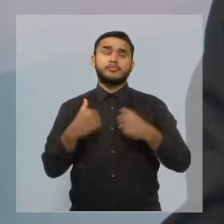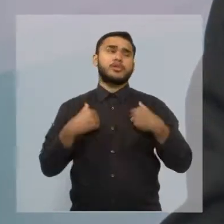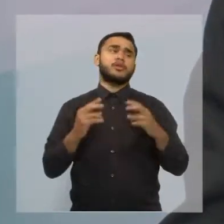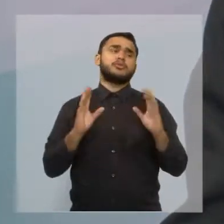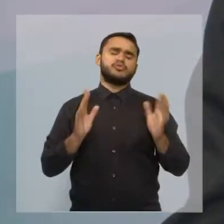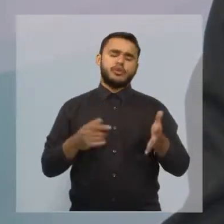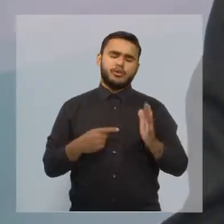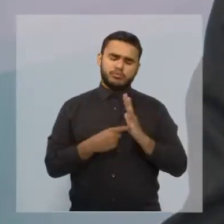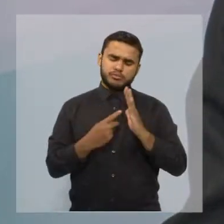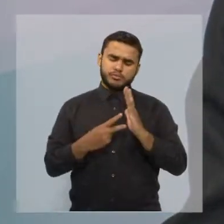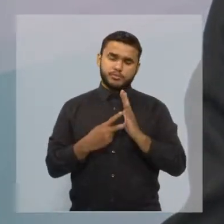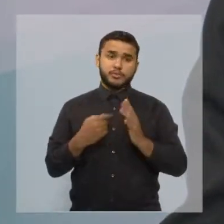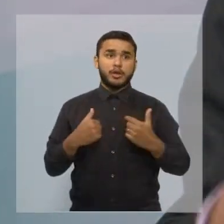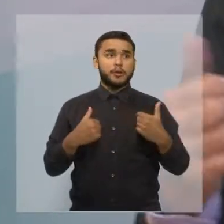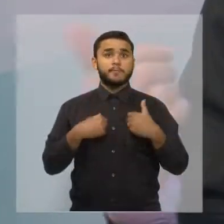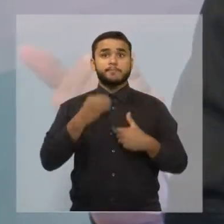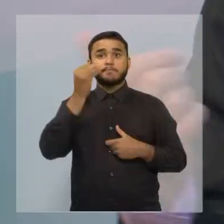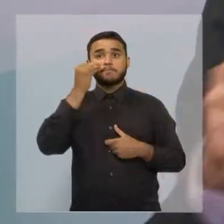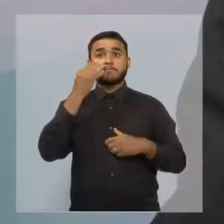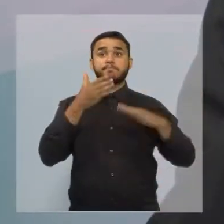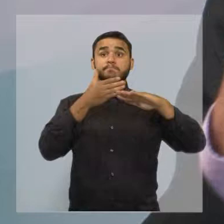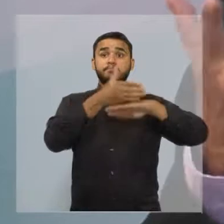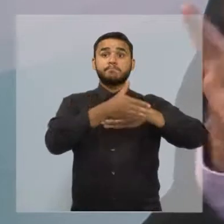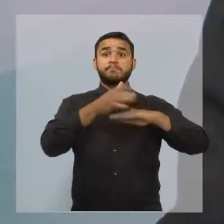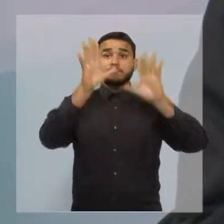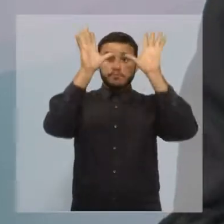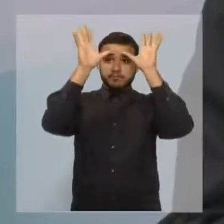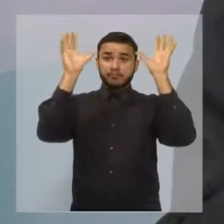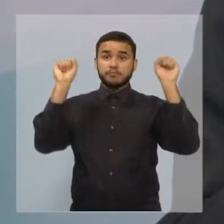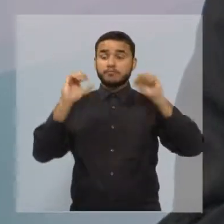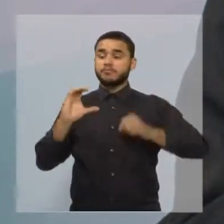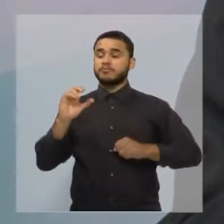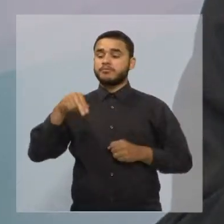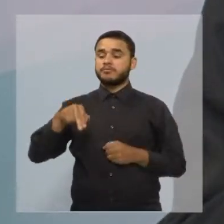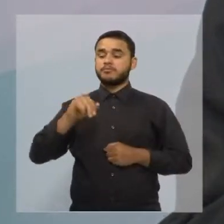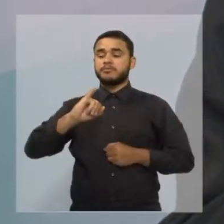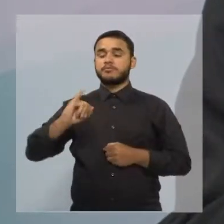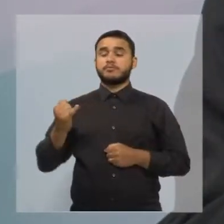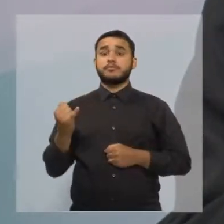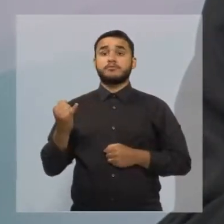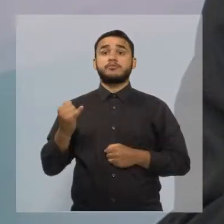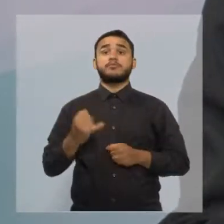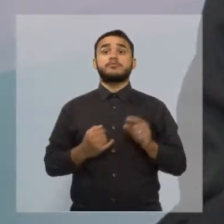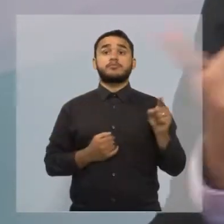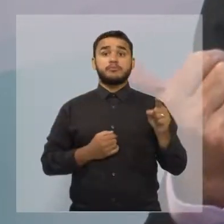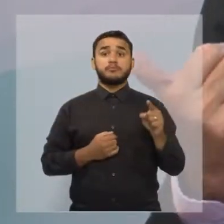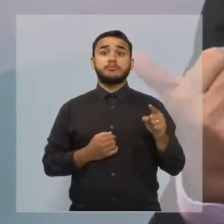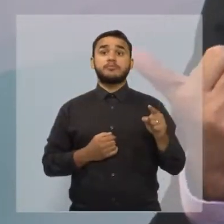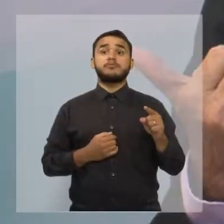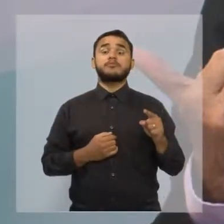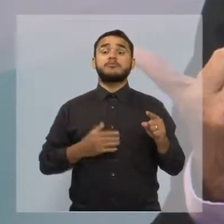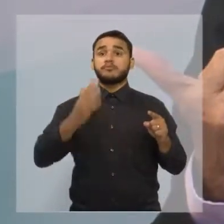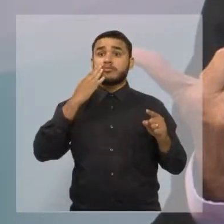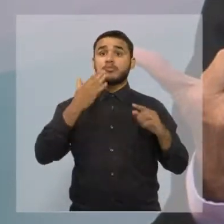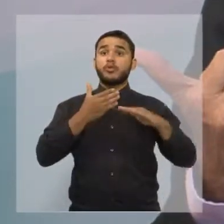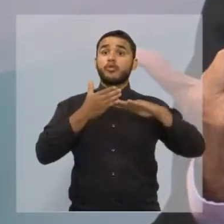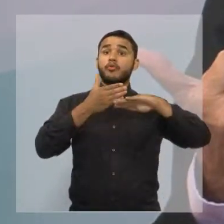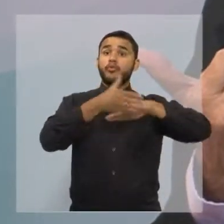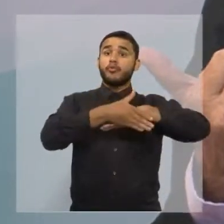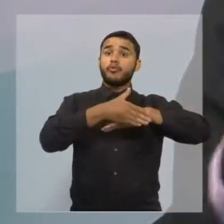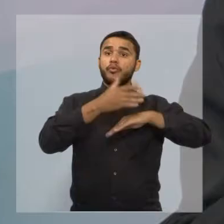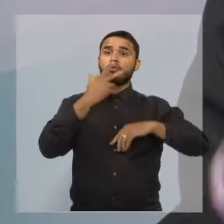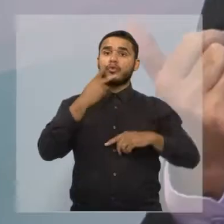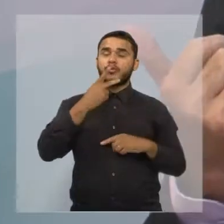aconteceu comigo mais de uma vez, esse juiz toma conhecimento, eu não sei como, antes de